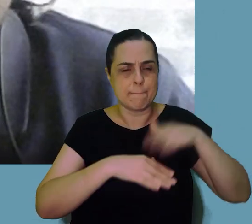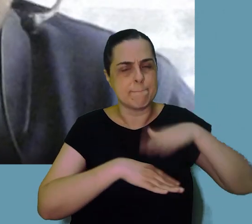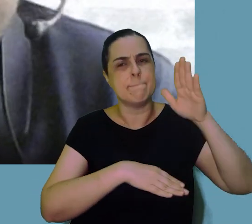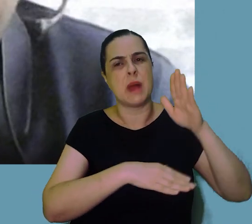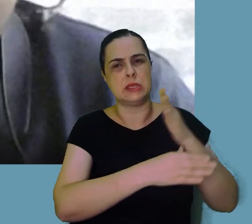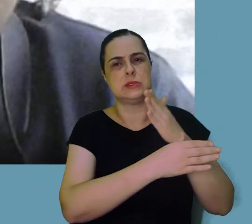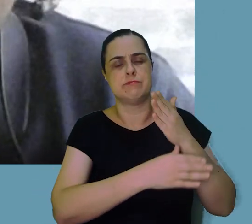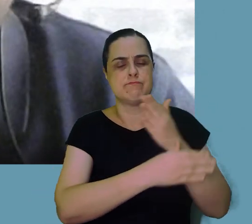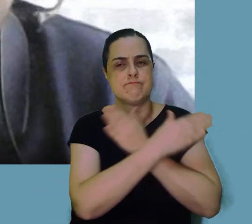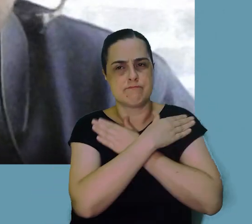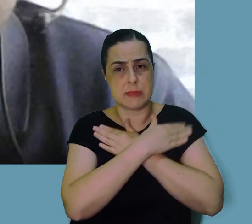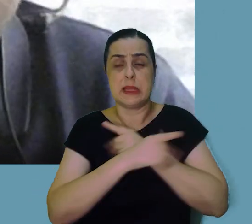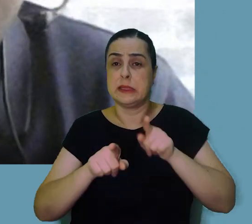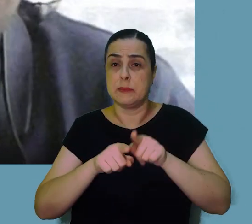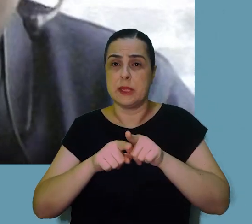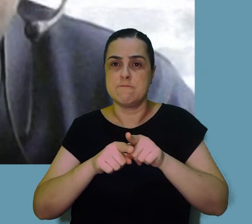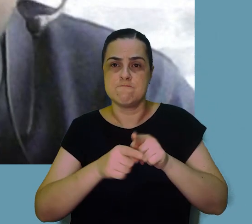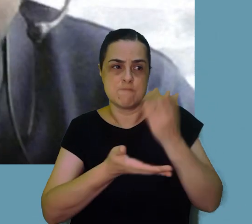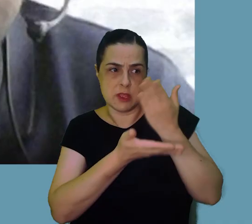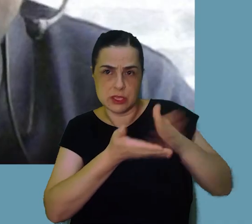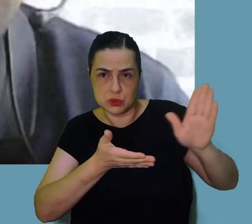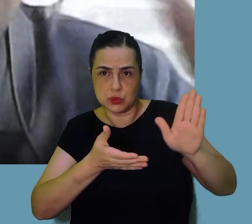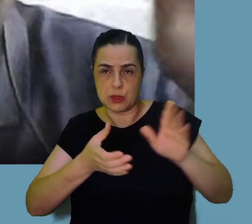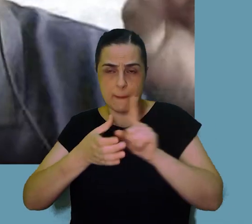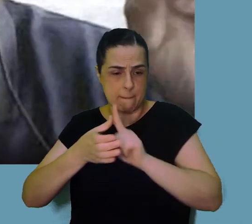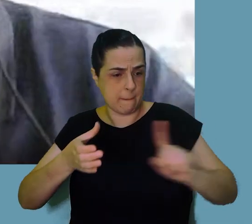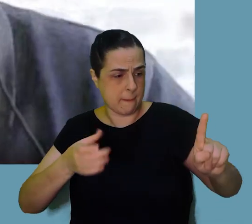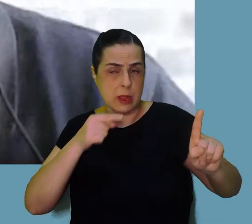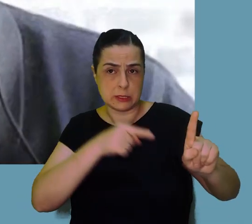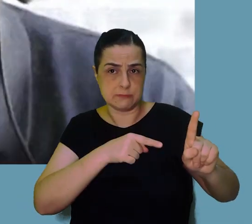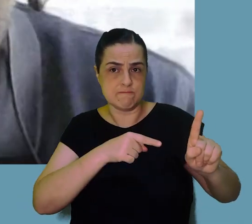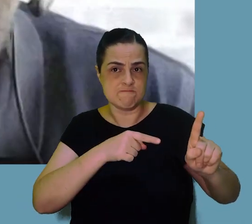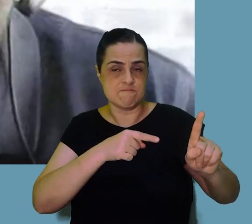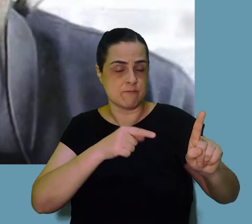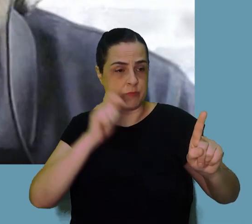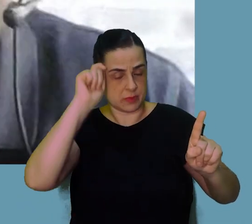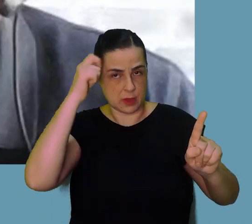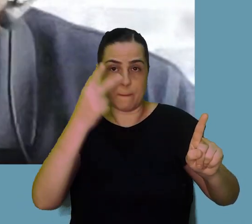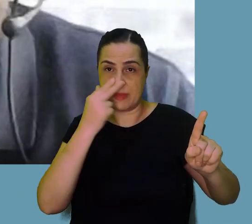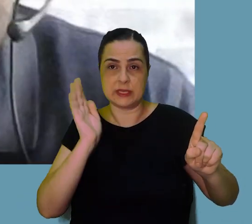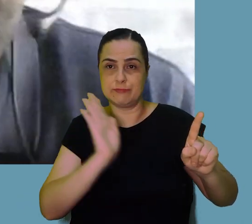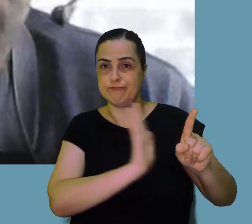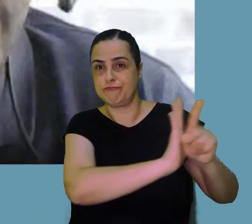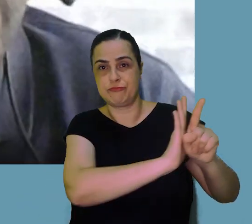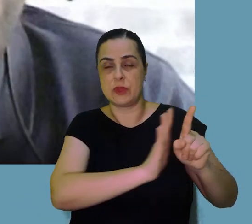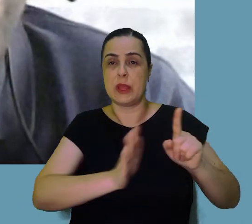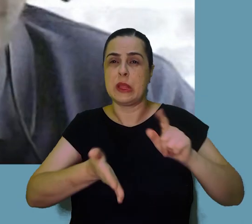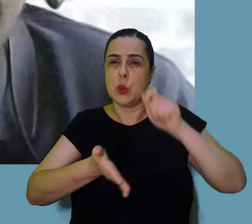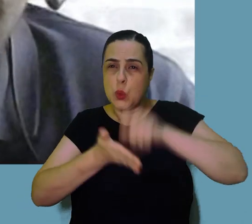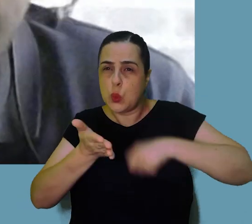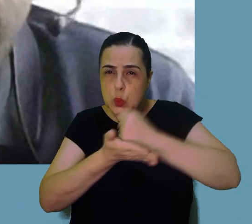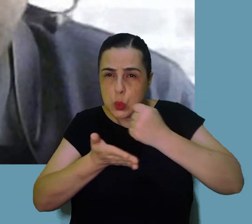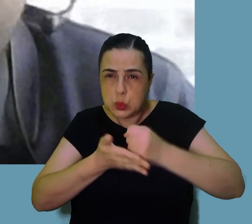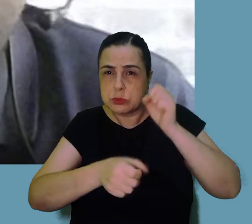da exclusão e do acesso desses profissionais à informalidade. Por